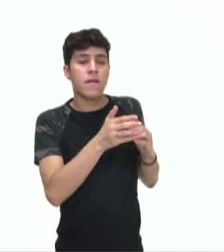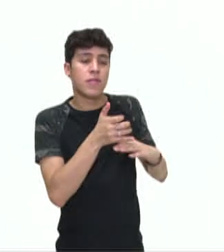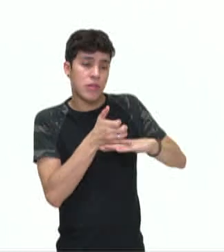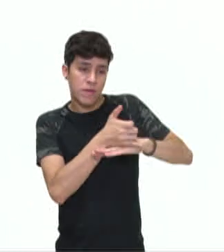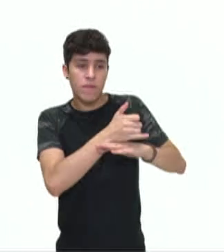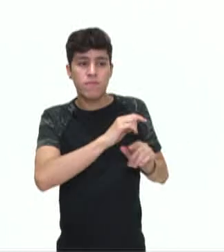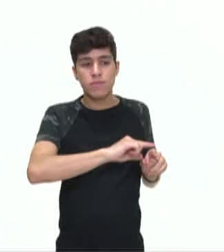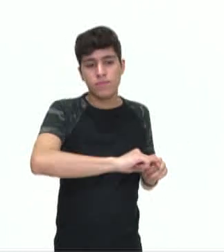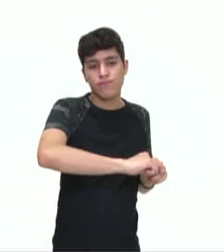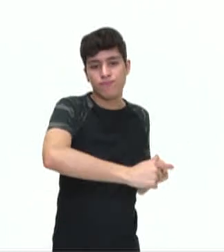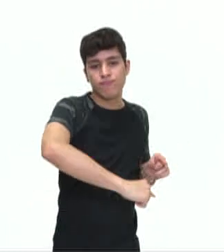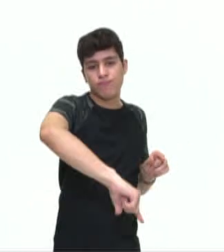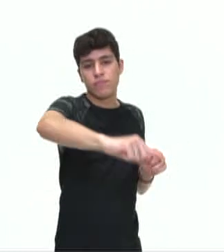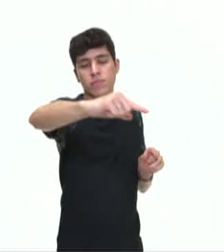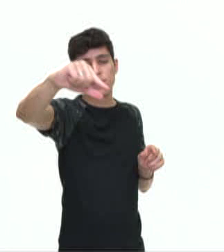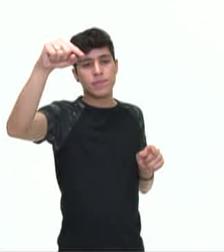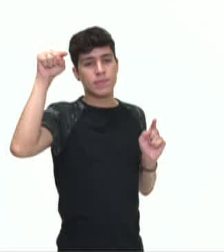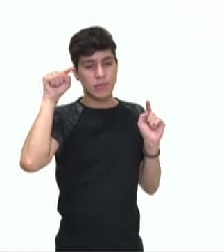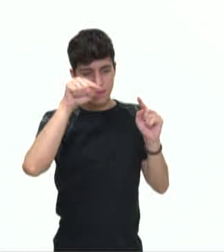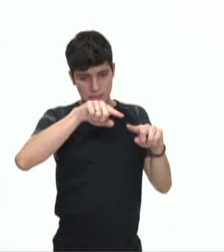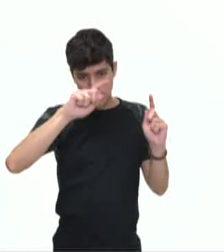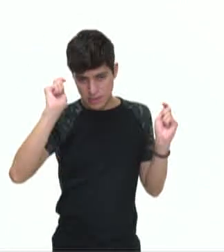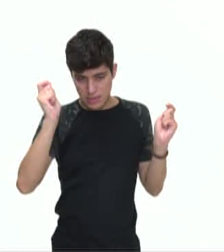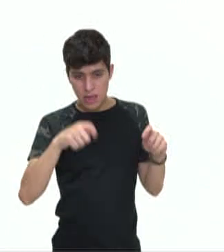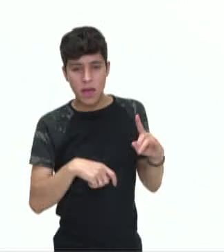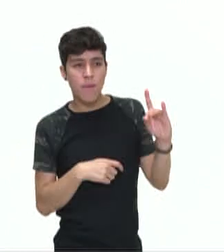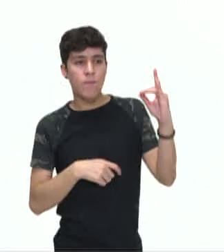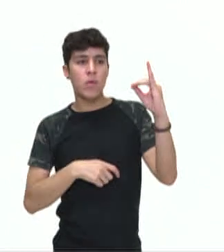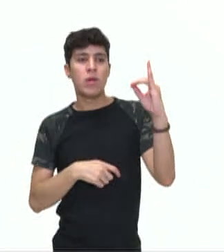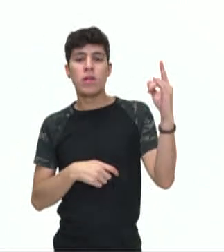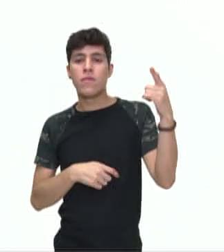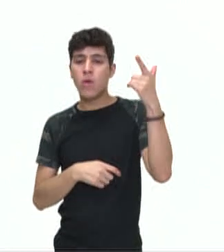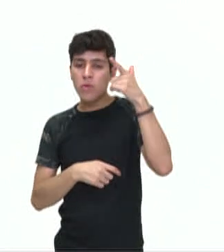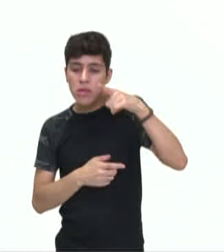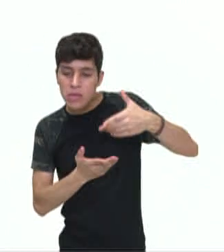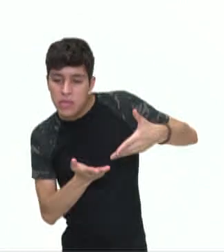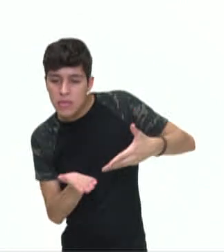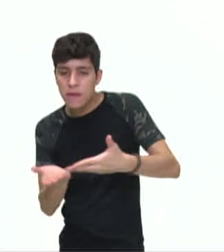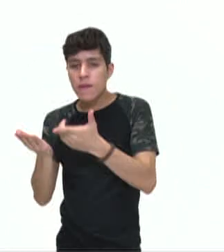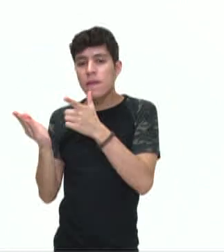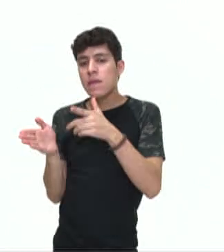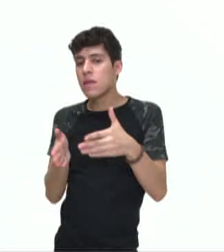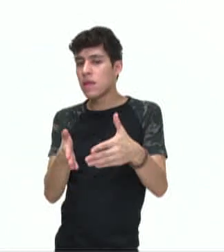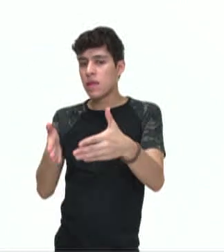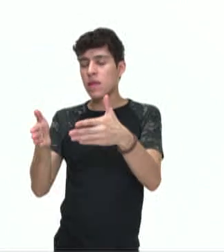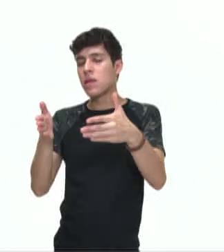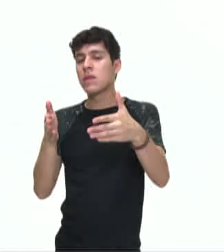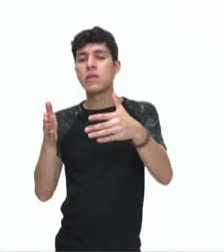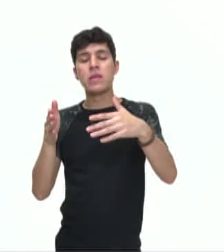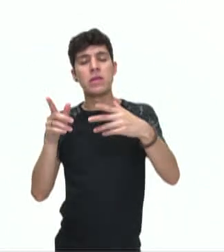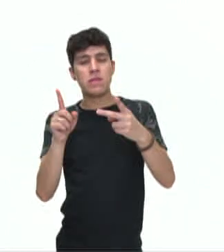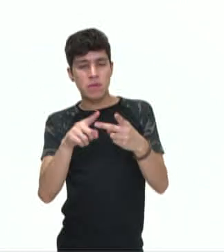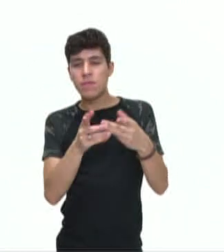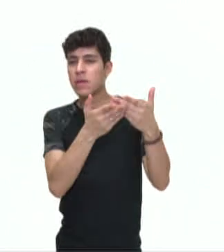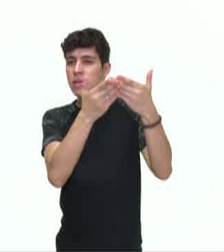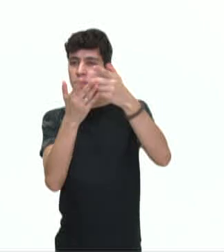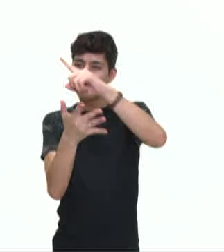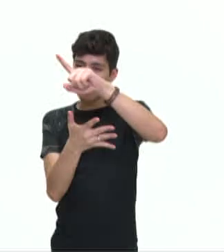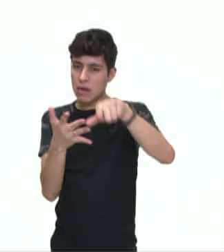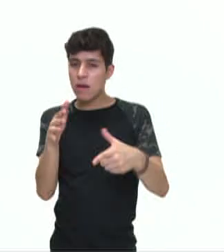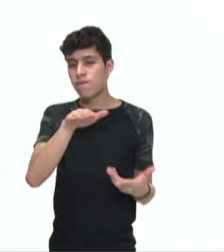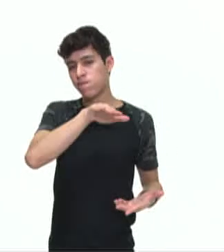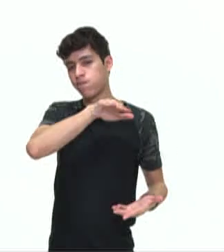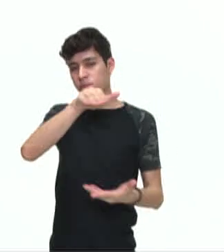que permitiria, então, que os bolivianos tivessem acesso ao rio Amazonas e daí ao Oceano Atlântico para poder transportar suas